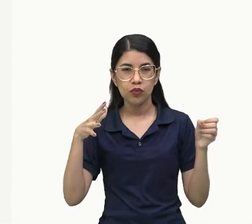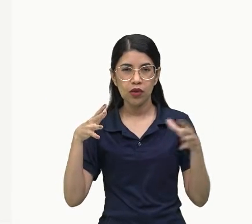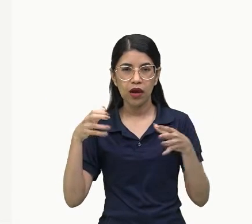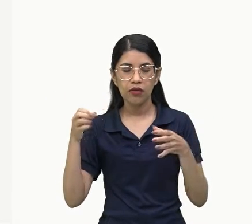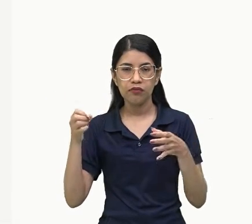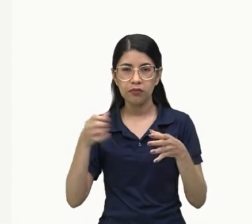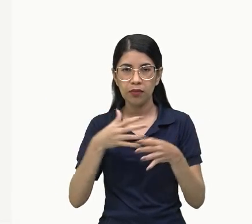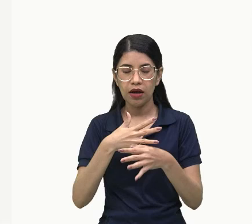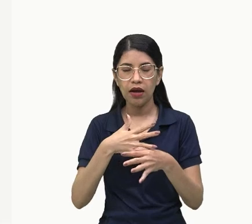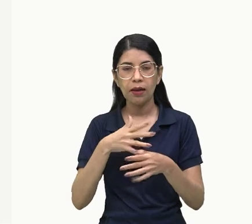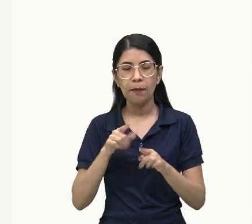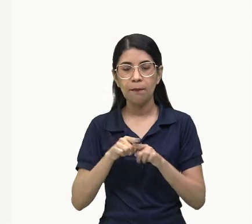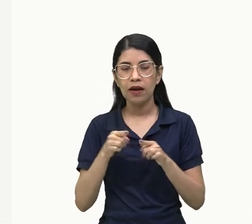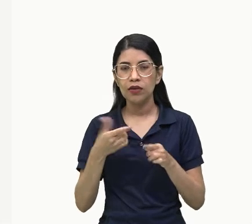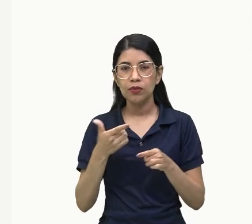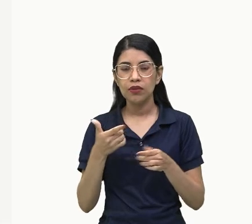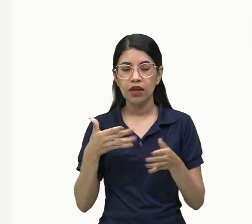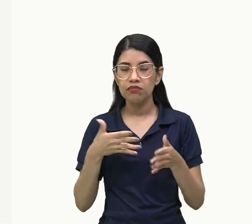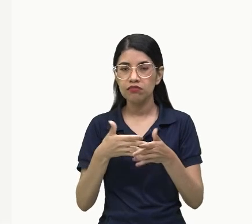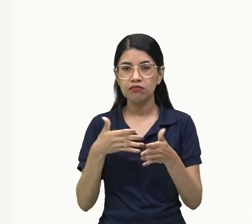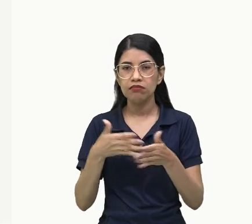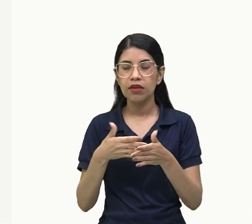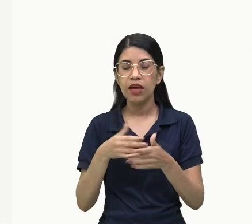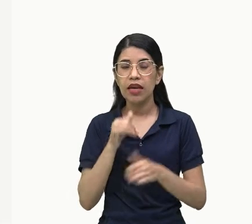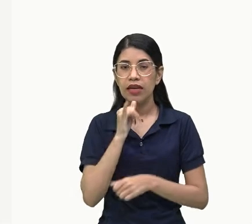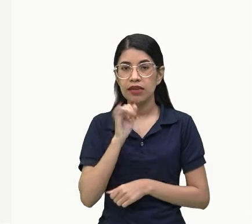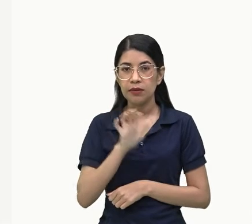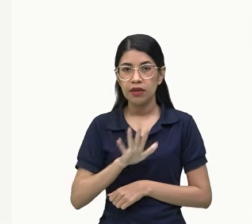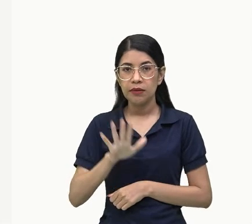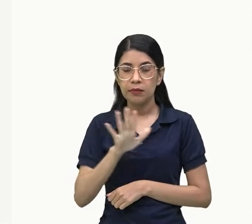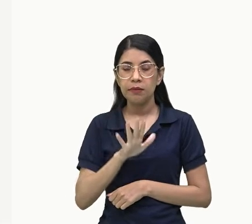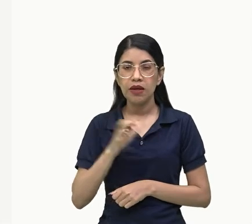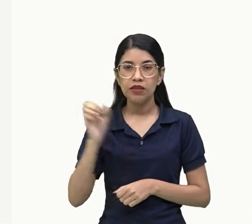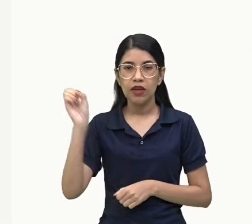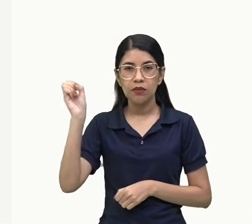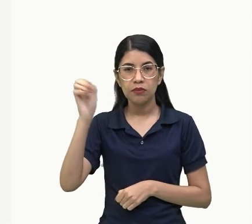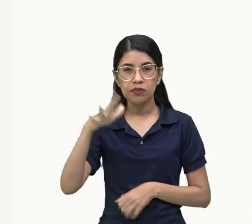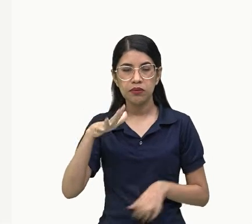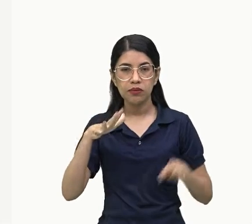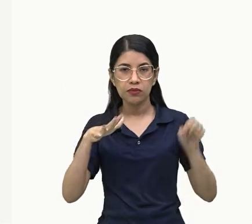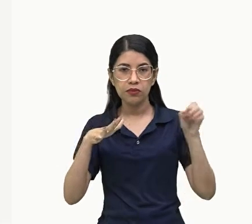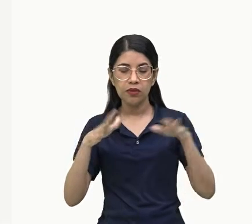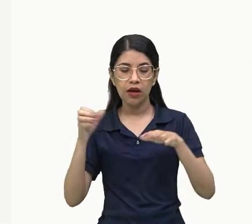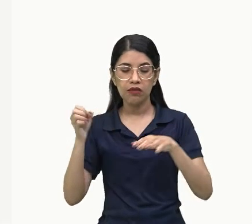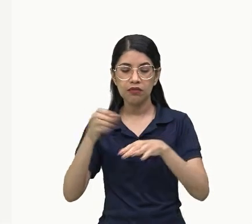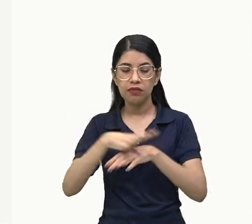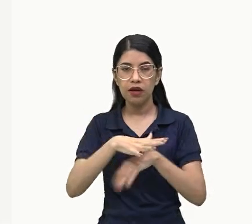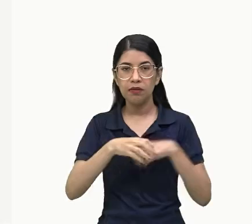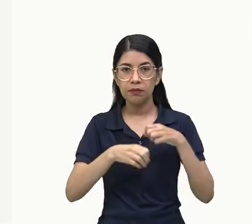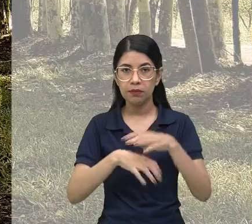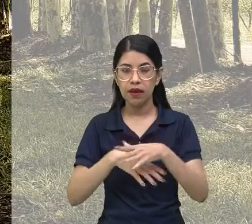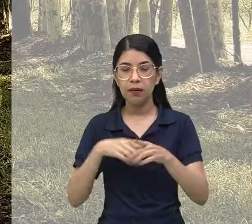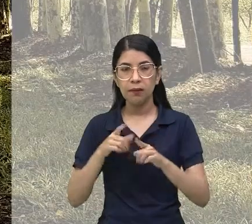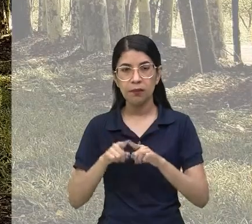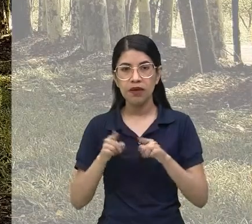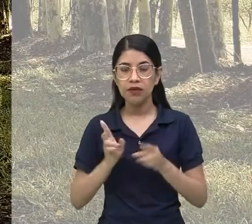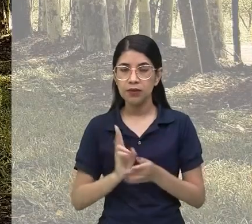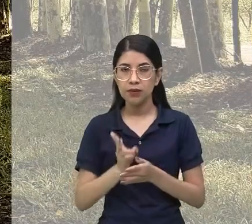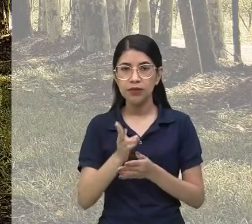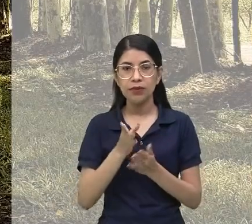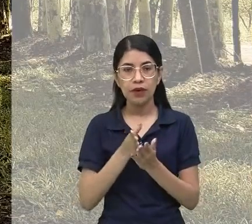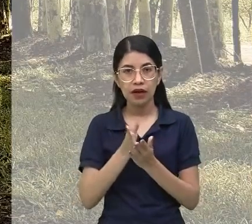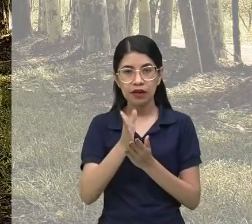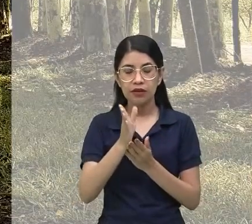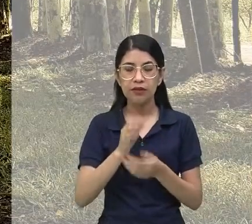do outro. E aí você vê a imagem de vários refletores, né? E aí os raios se cruzam, mas não interferem um com o outro.